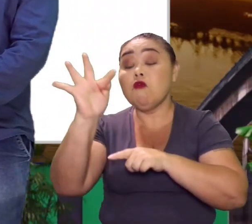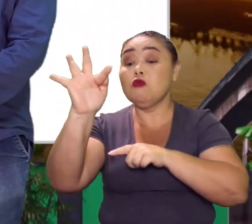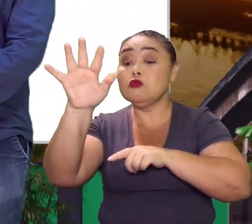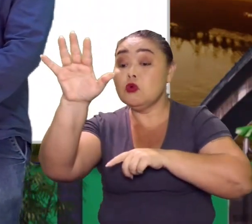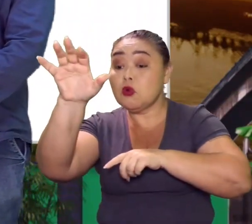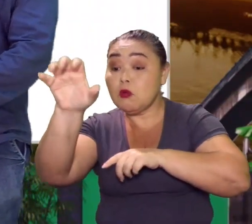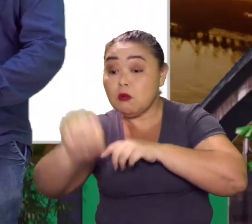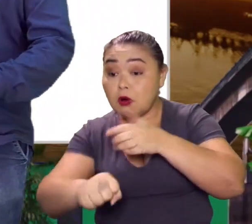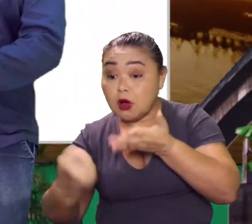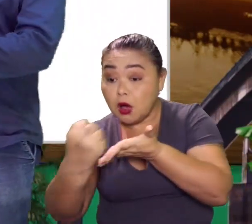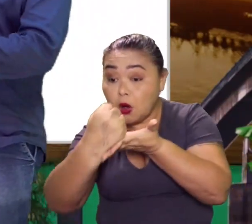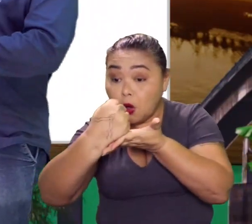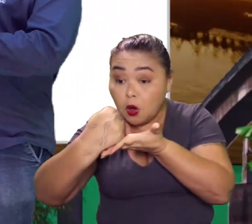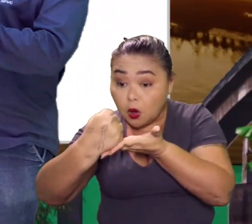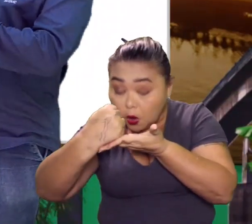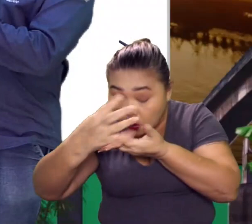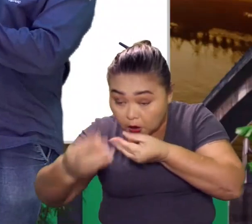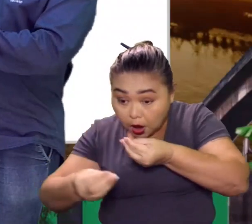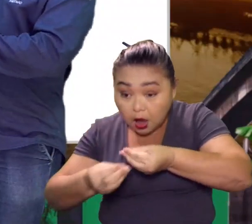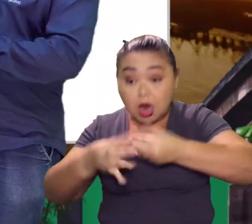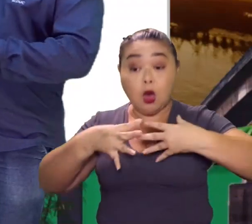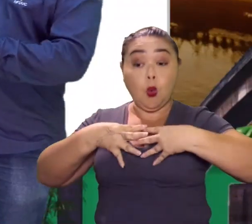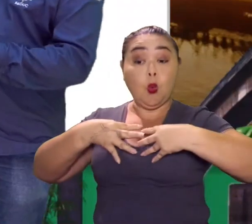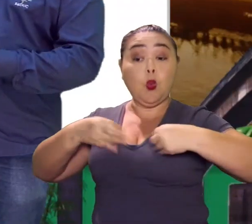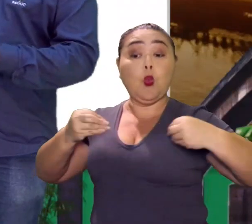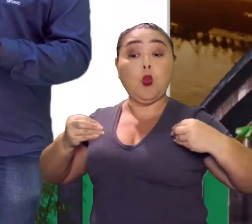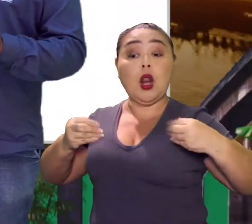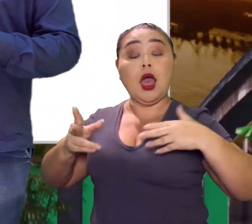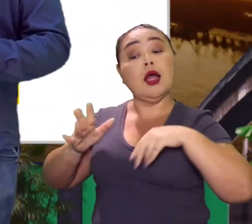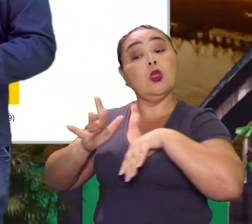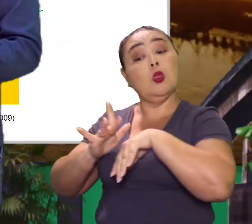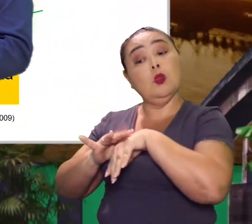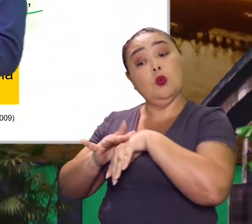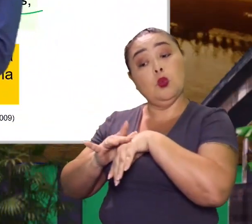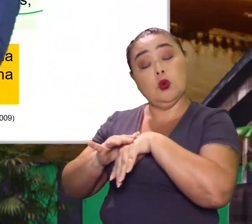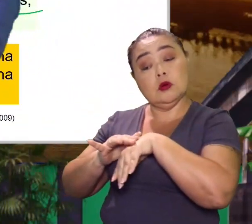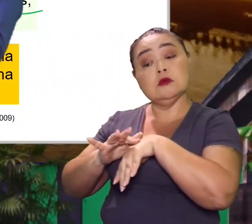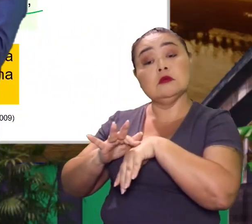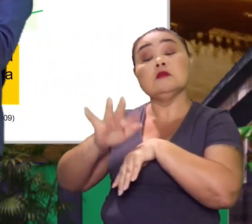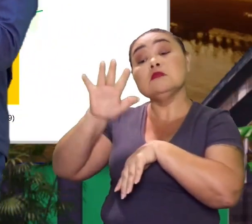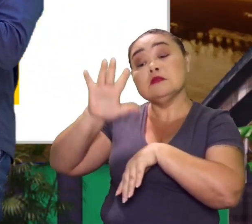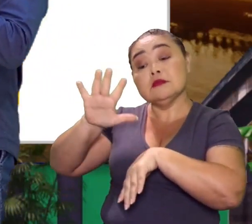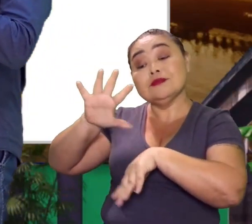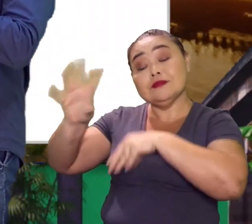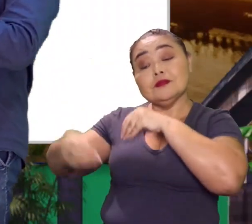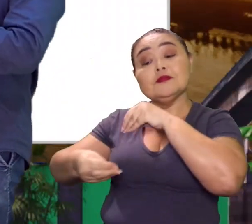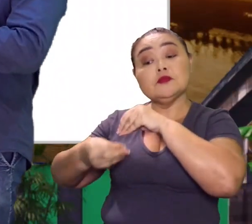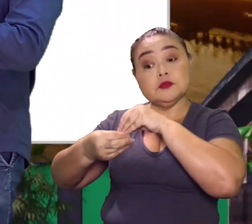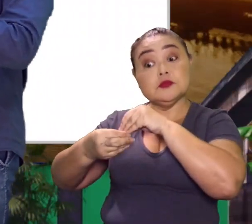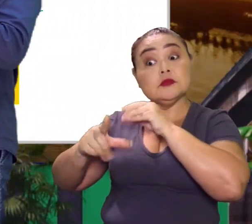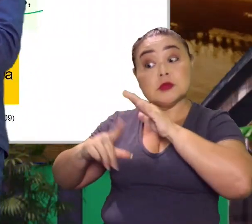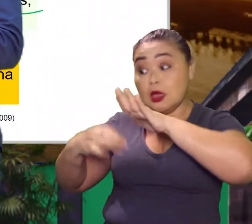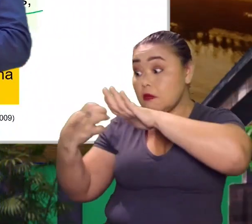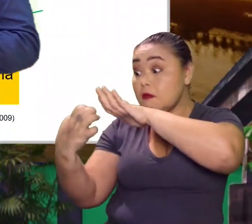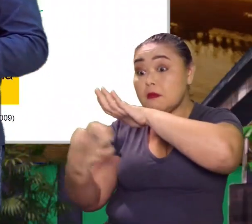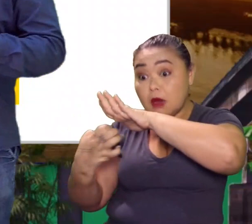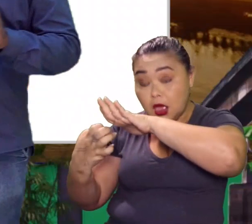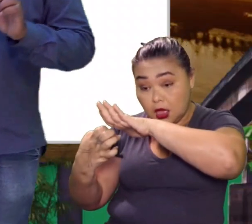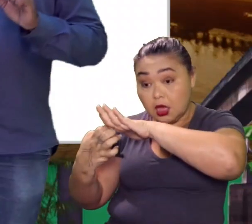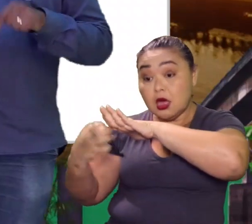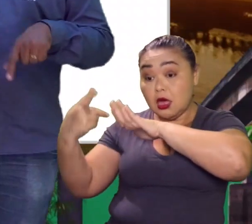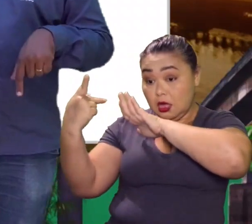isso? Complementando a sua linha de raciocínio, Jorginho, inclusive empresas nacionais e